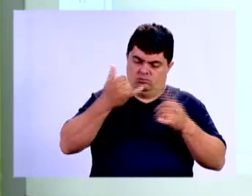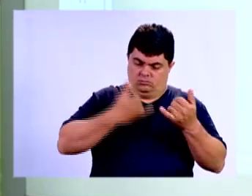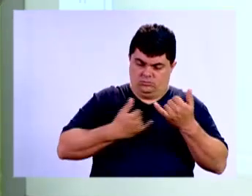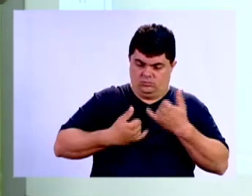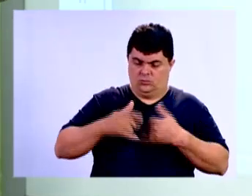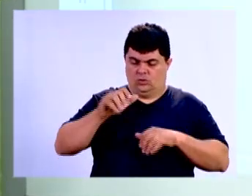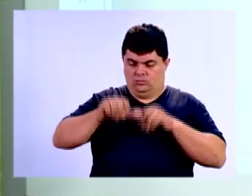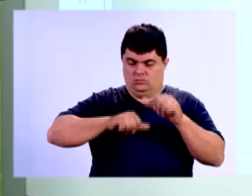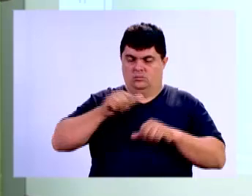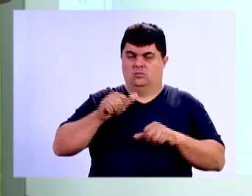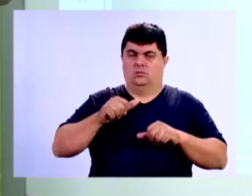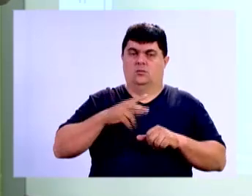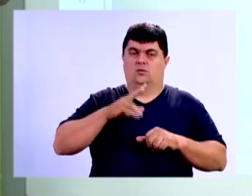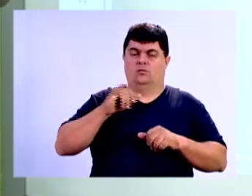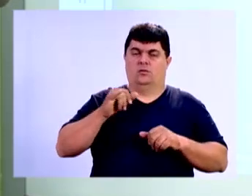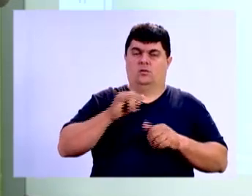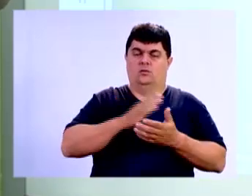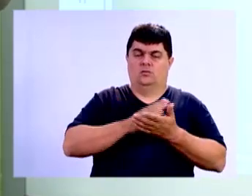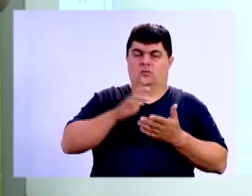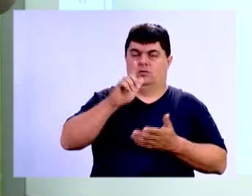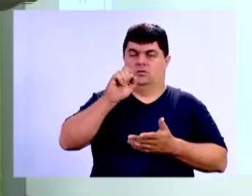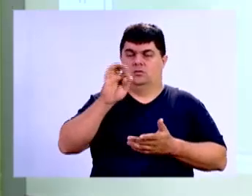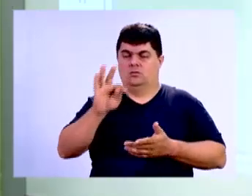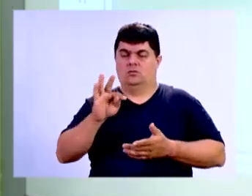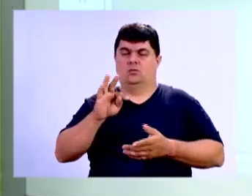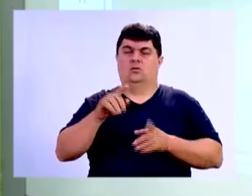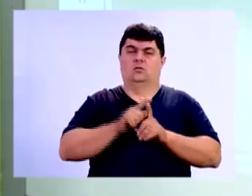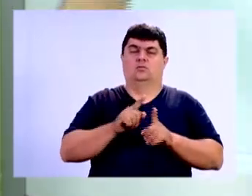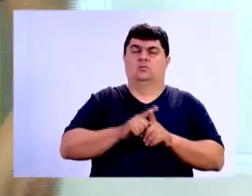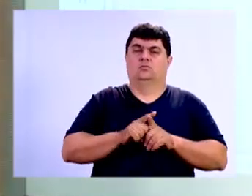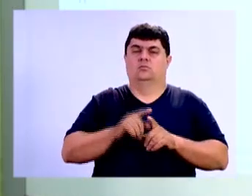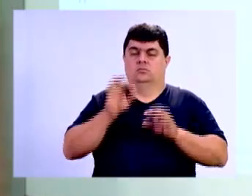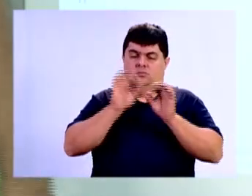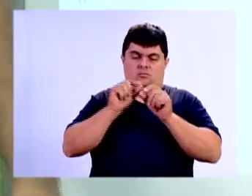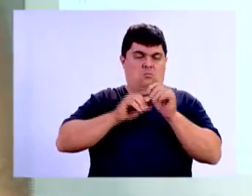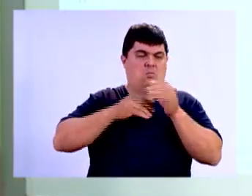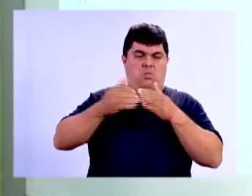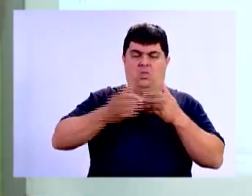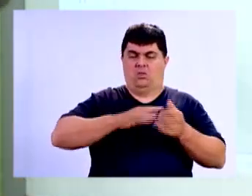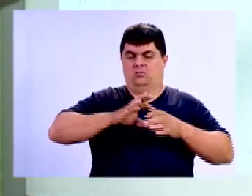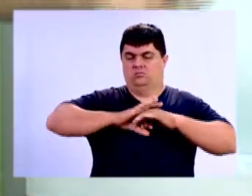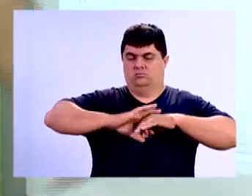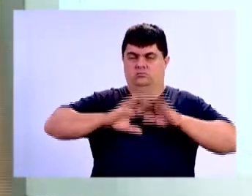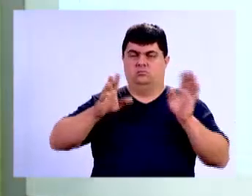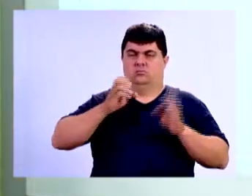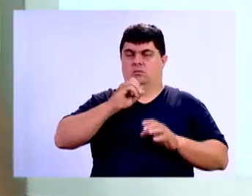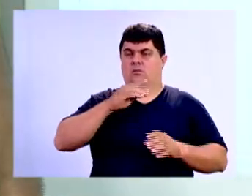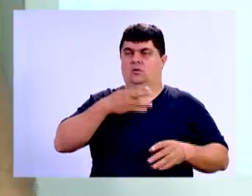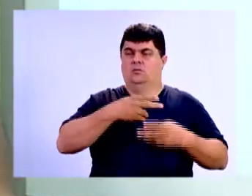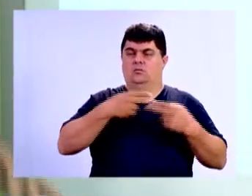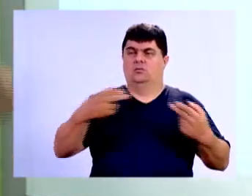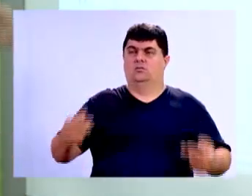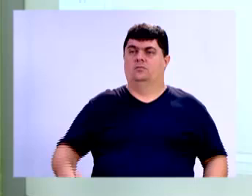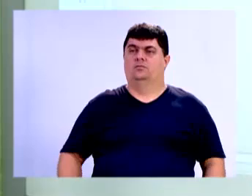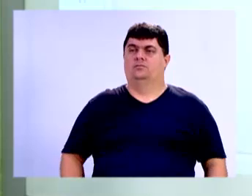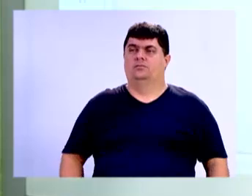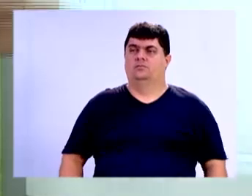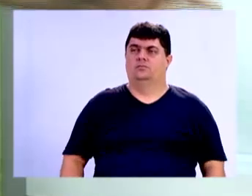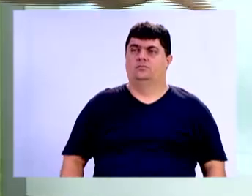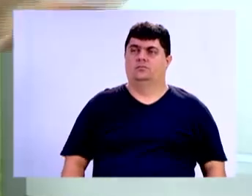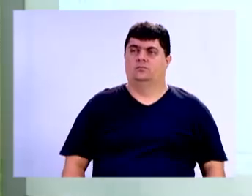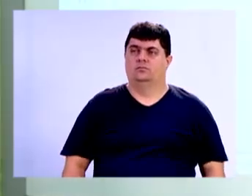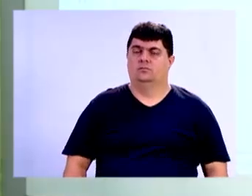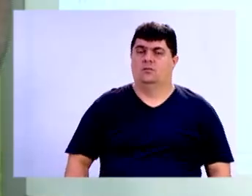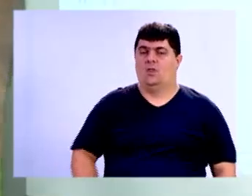está transformada, eu começo a dar os gets nessas informações, ou fazer qualquer operação no objeto, a operação que a gente já está acostumado a fazer. Esse